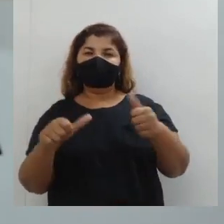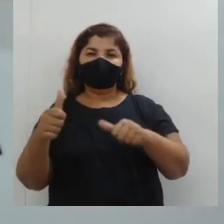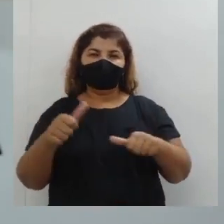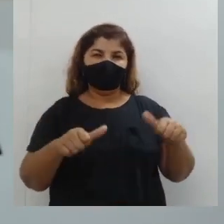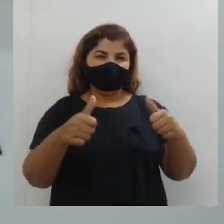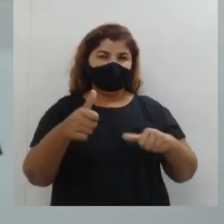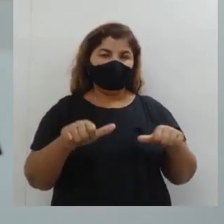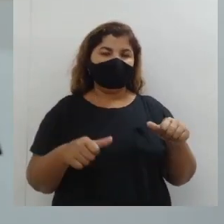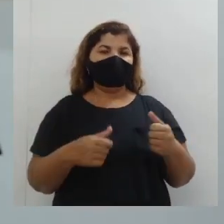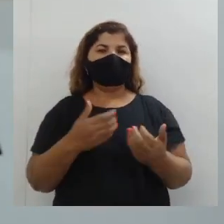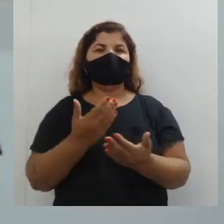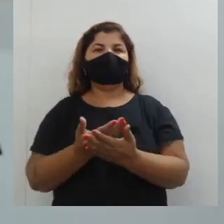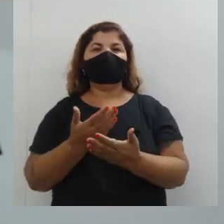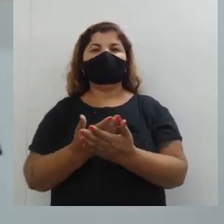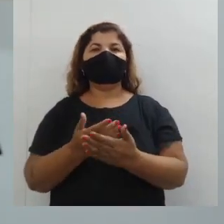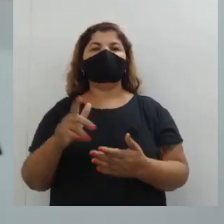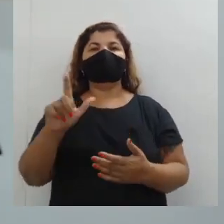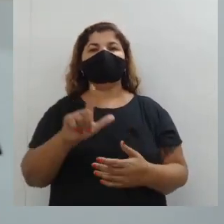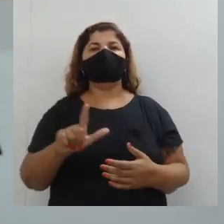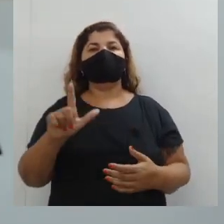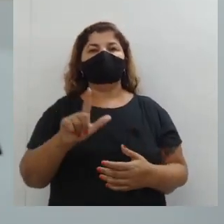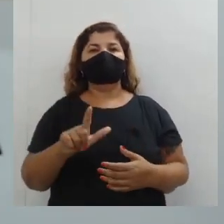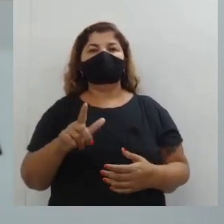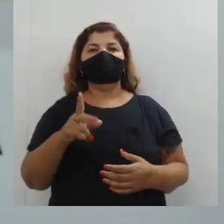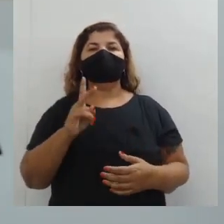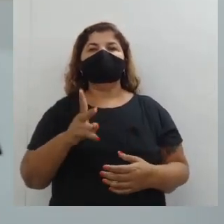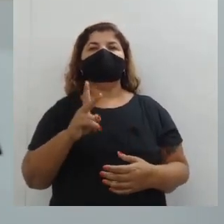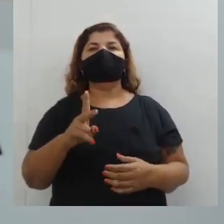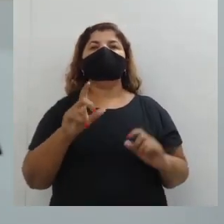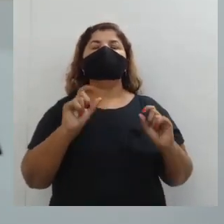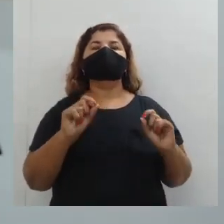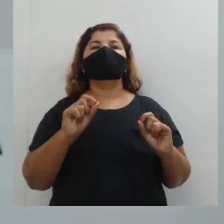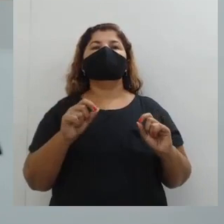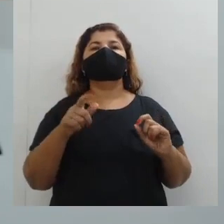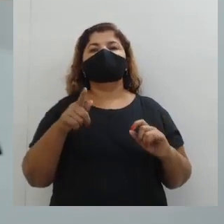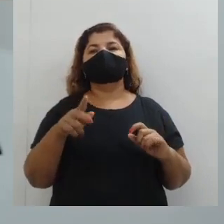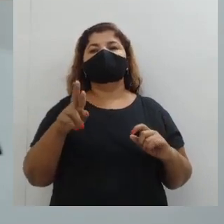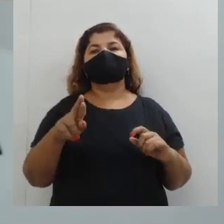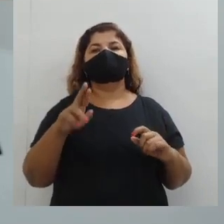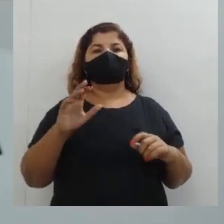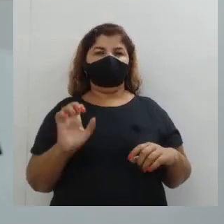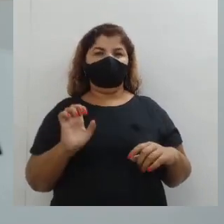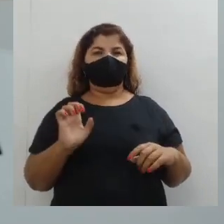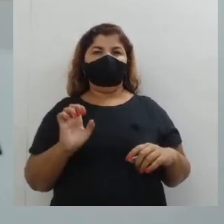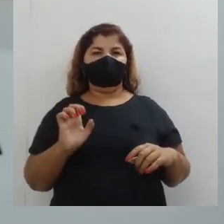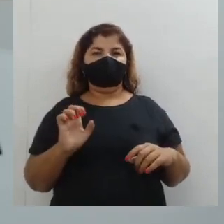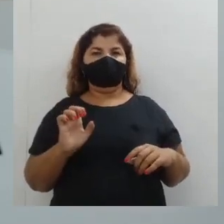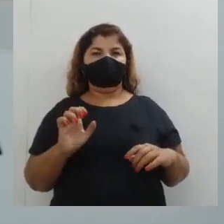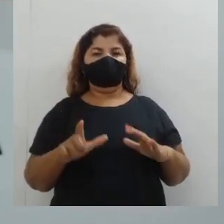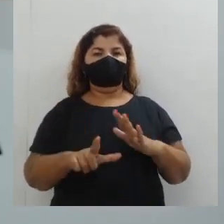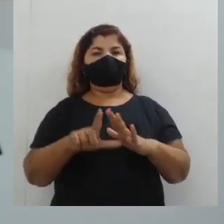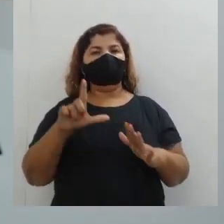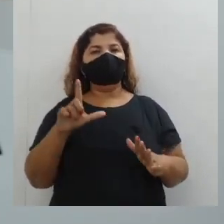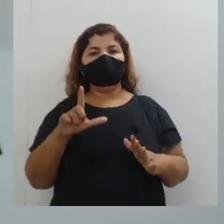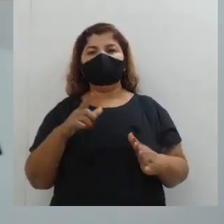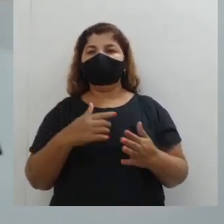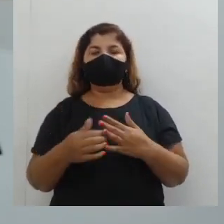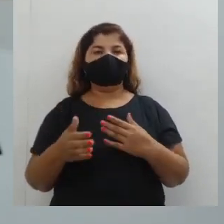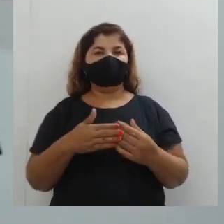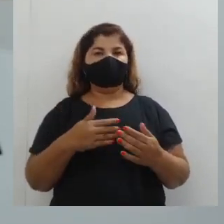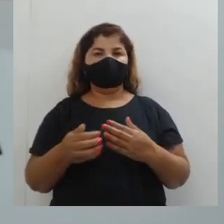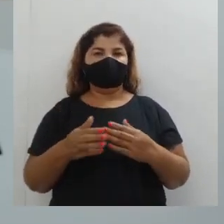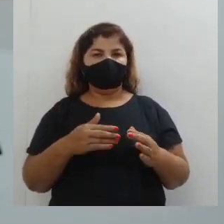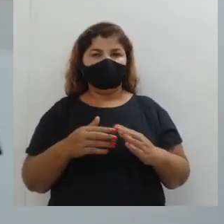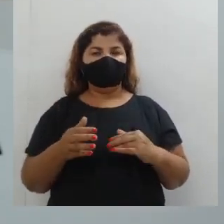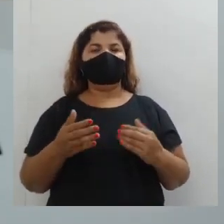analisando as escolas literárias, é sempre um pré, antes de toda e qualquer escola. Só